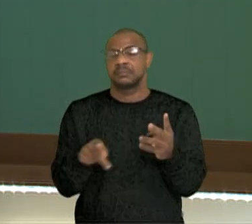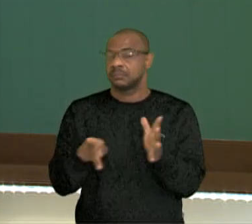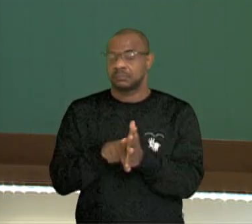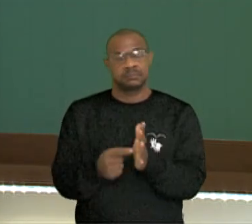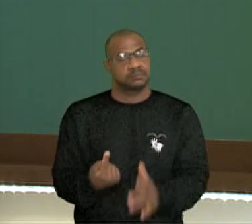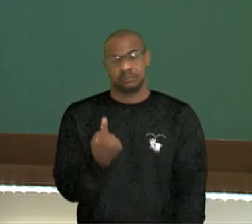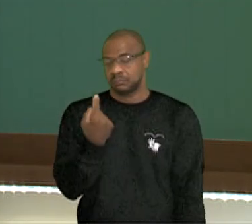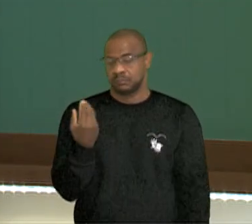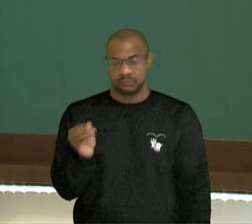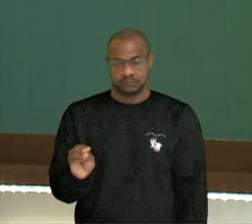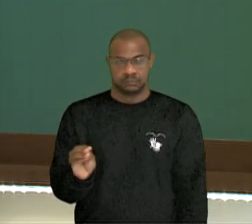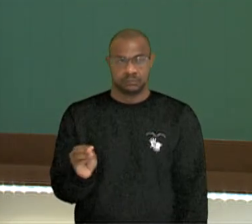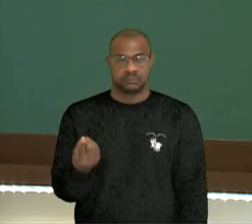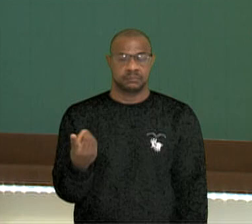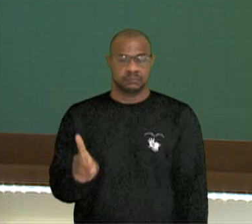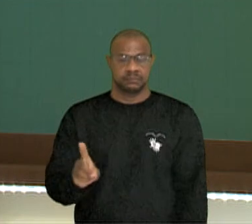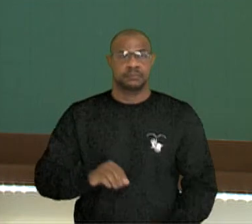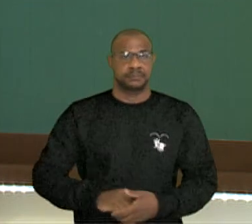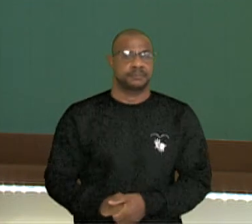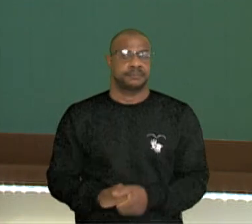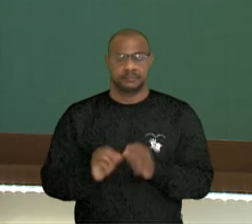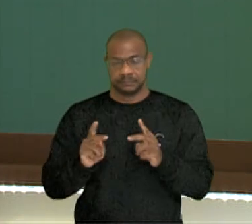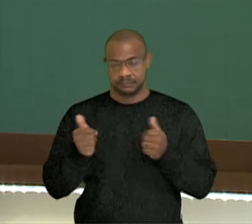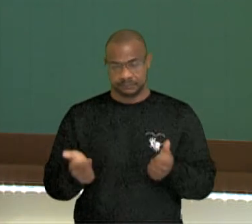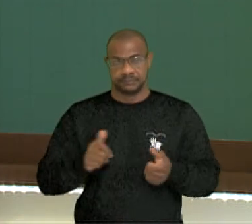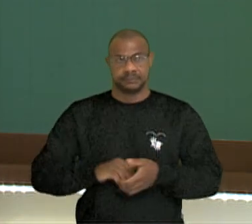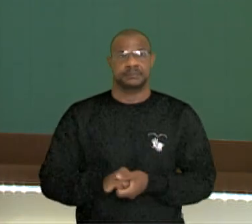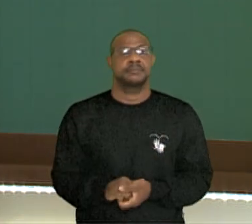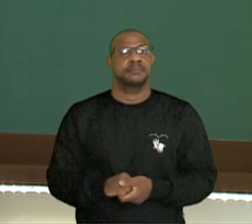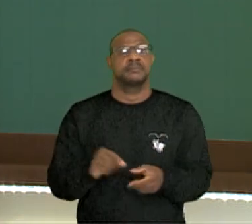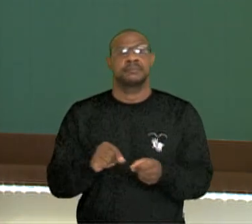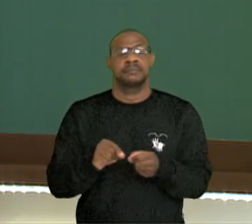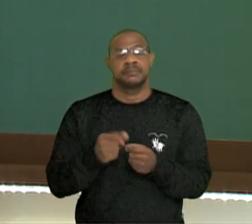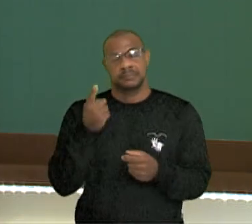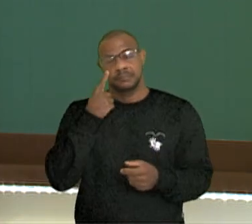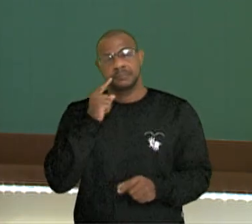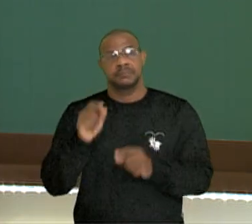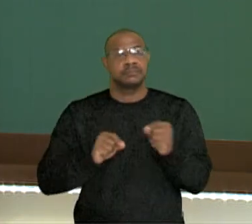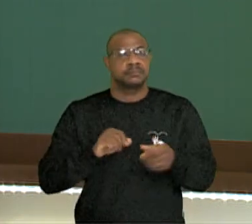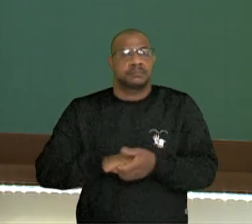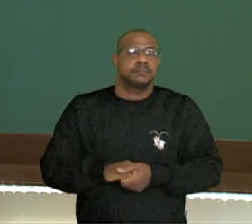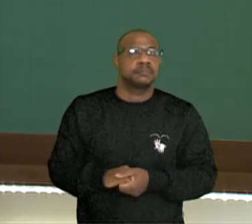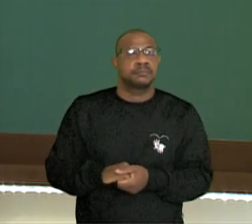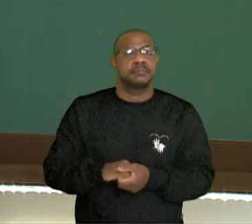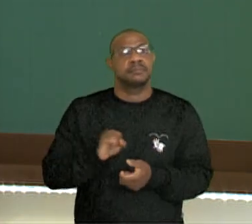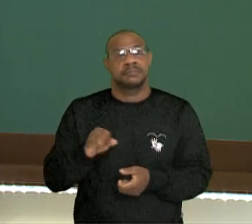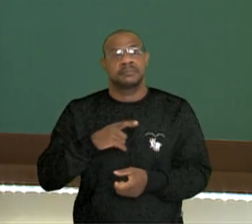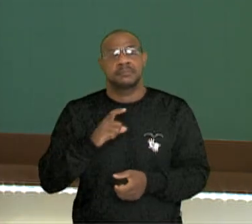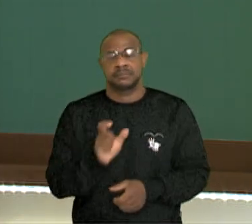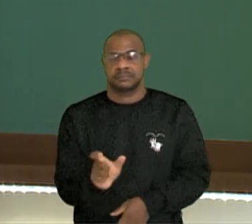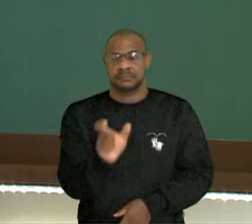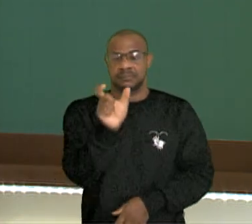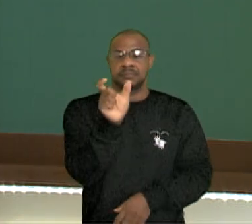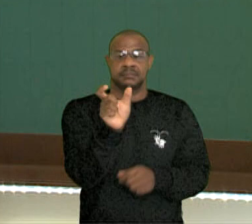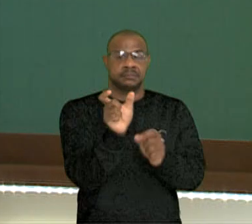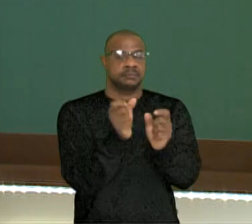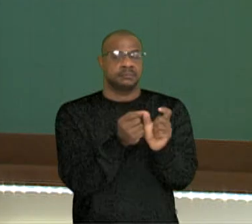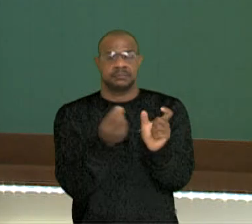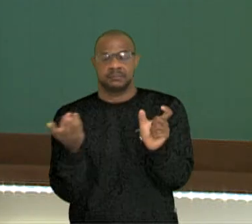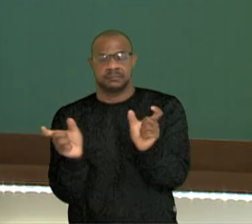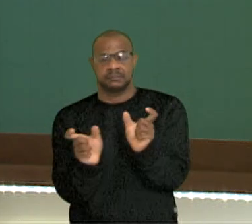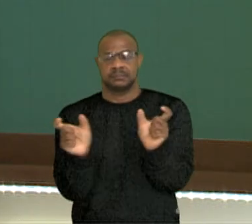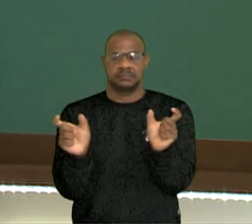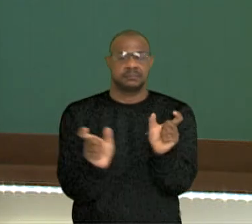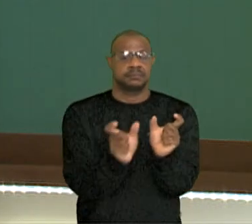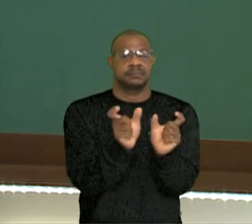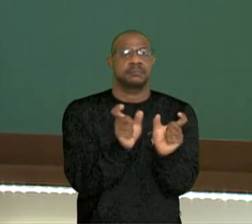próprio 1, ok? Beleza, e agora eu vou fazer a verificação. O que é isso? É verificar se no meio eu tenho 2 vezes